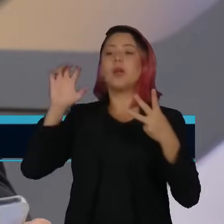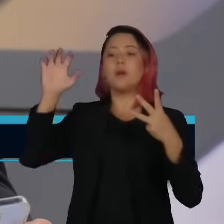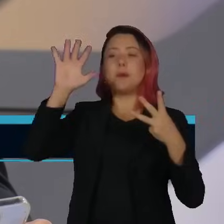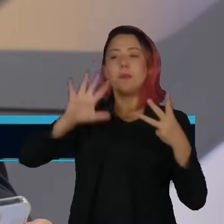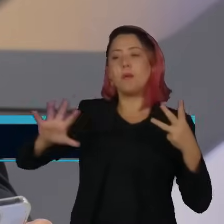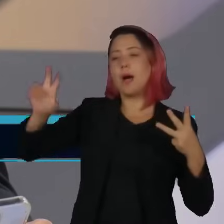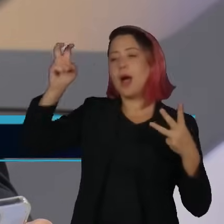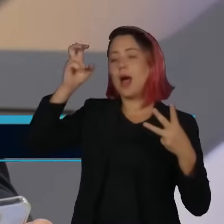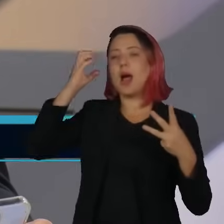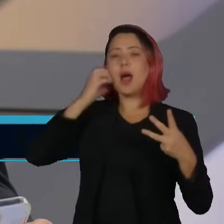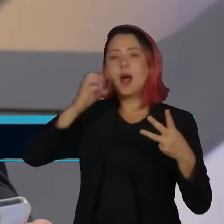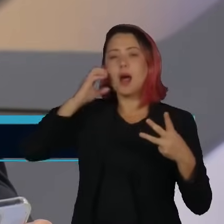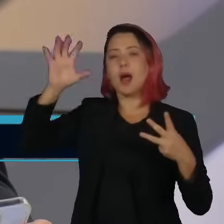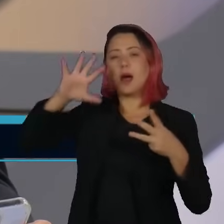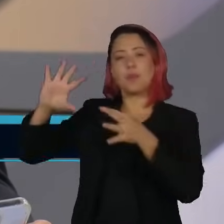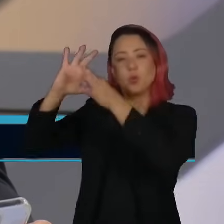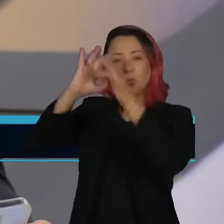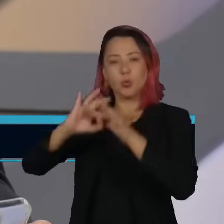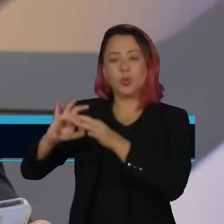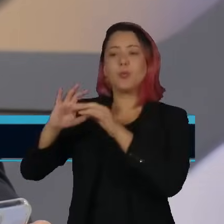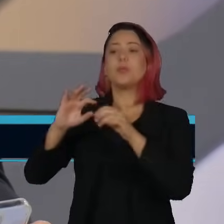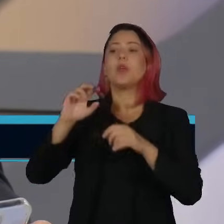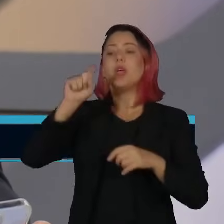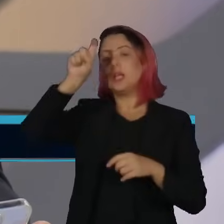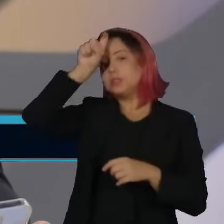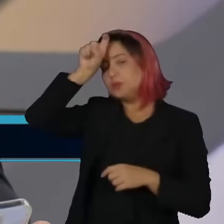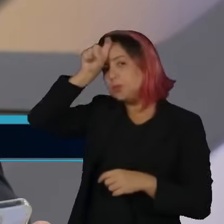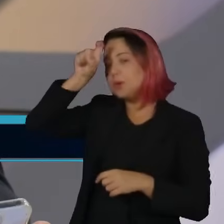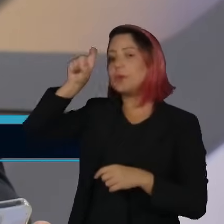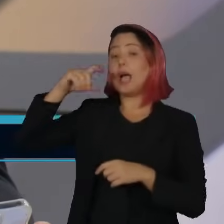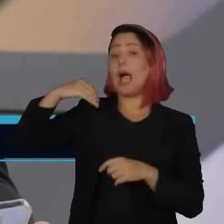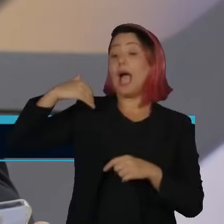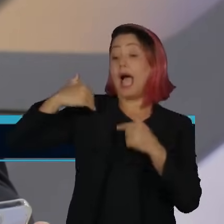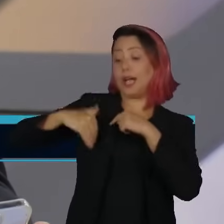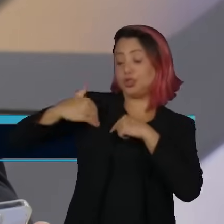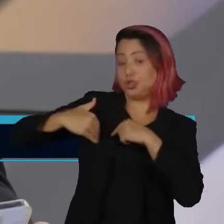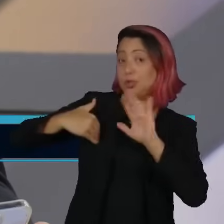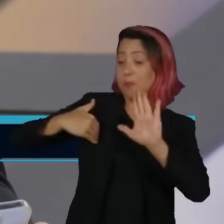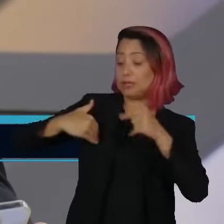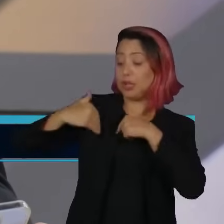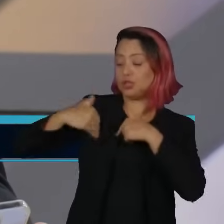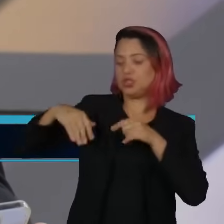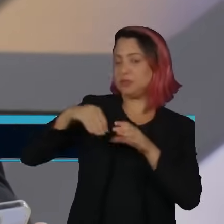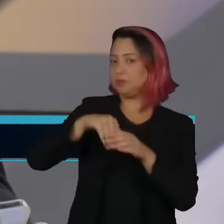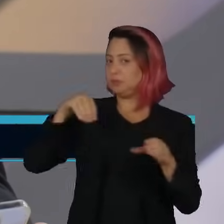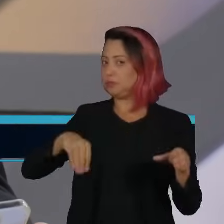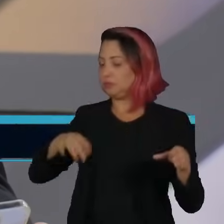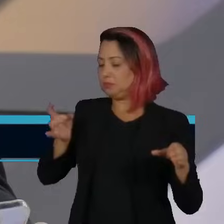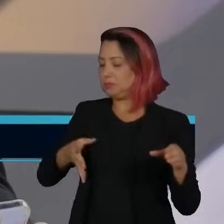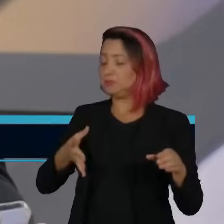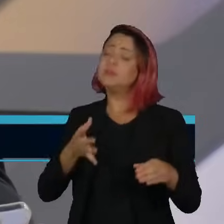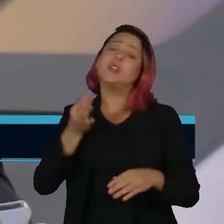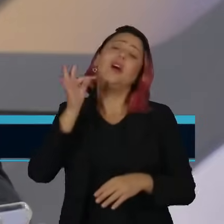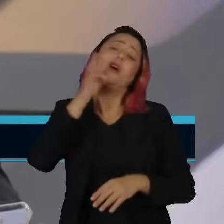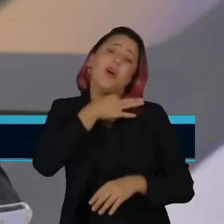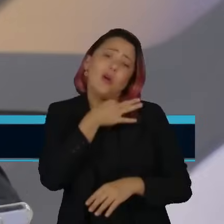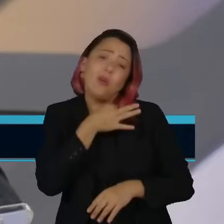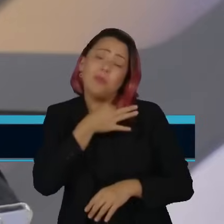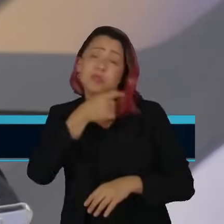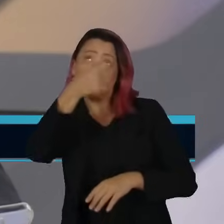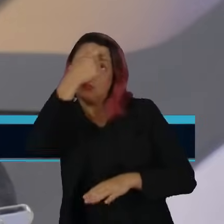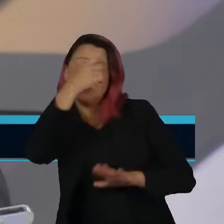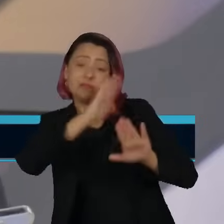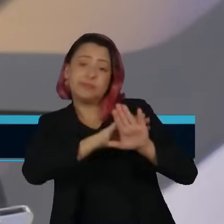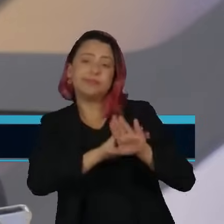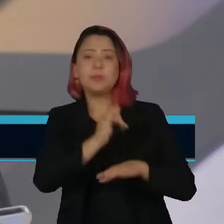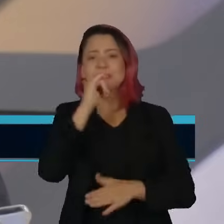Egito, a Etiópia e também a Argentina, e a Argentina declinou. Evidentemente que é um viés ideológico, a partir do momento que o Irã é